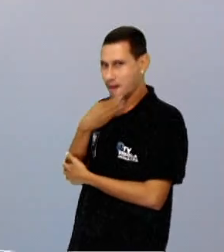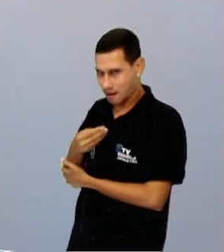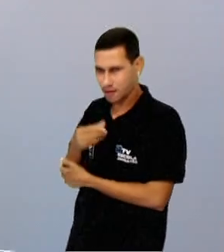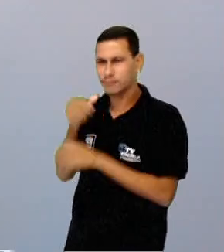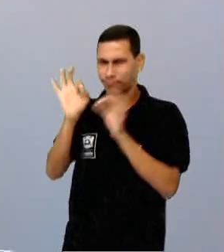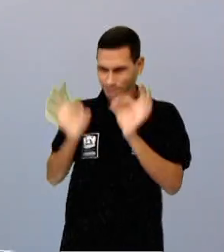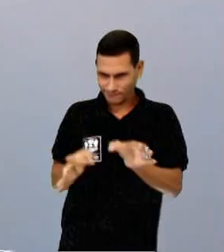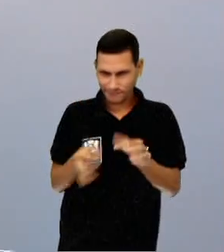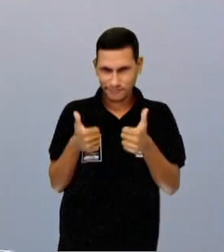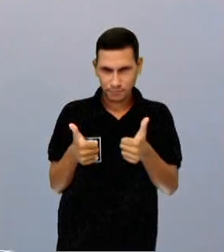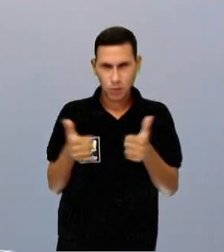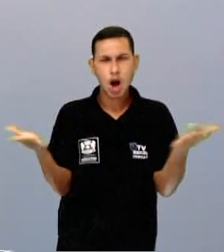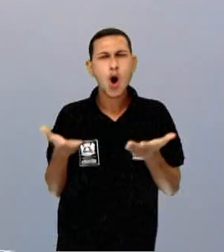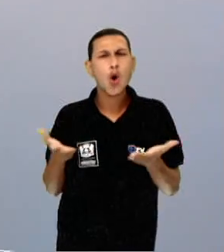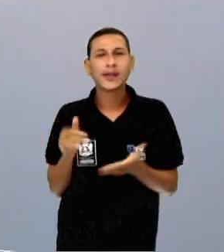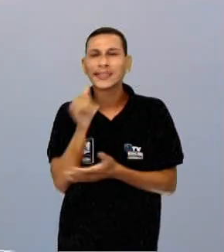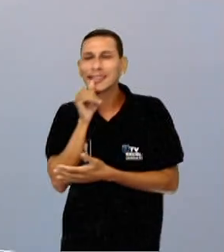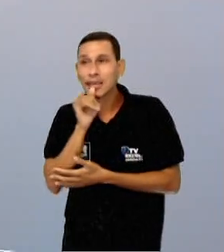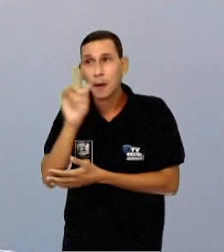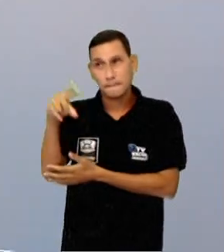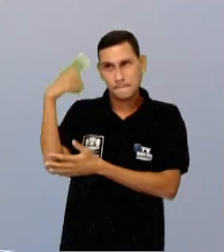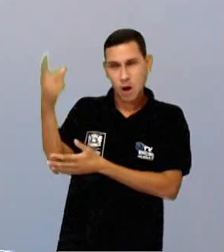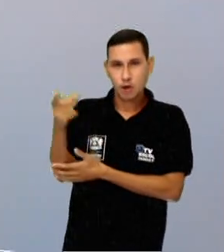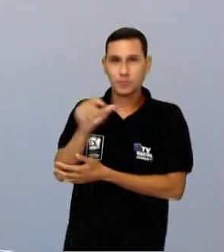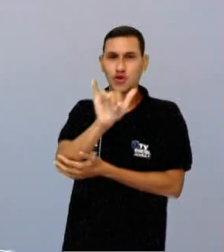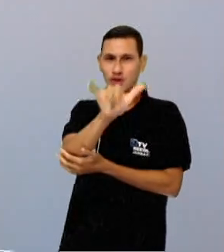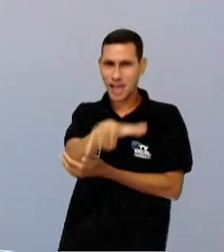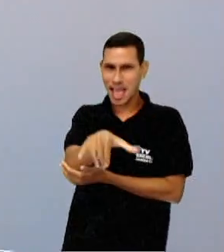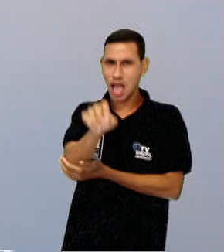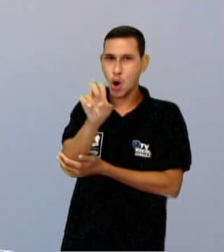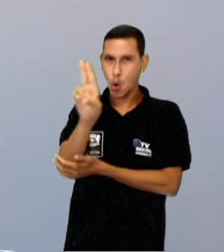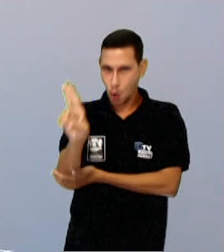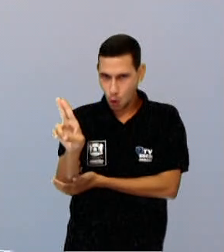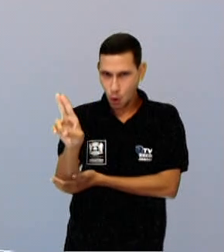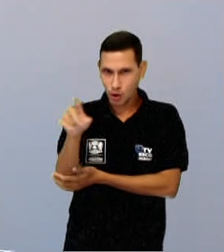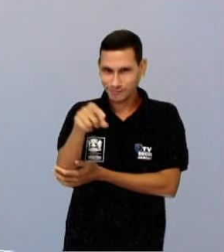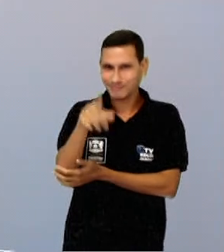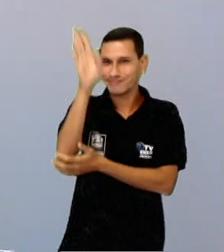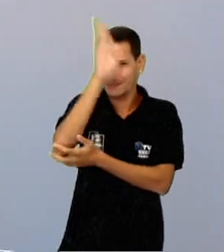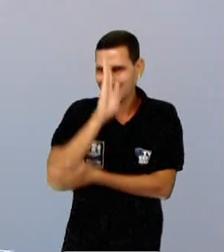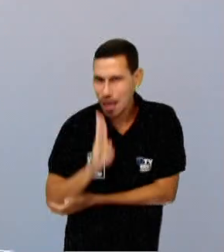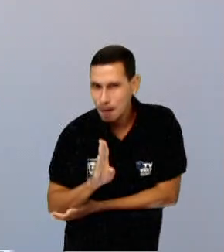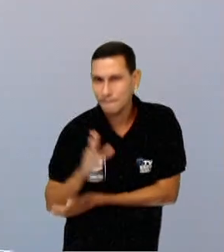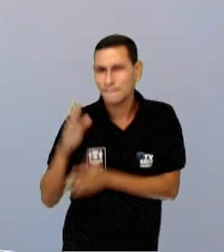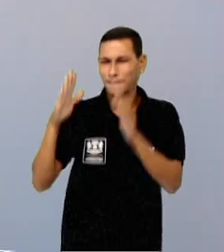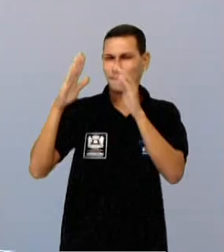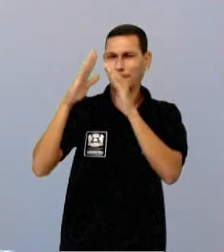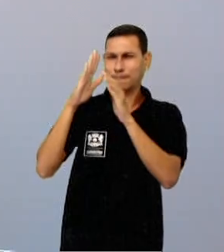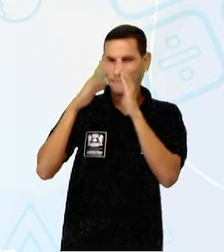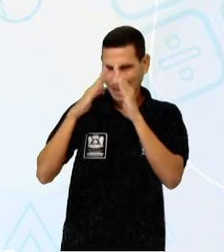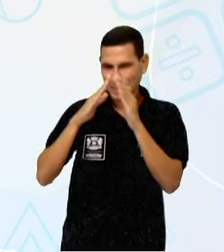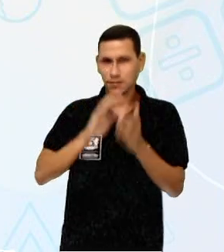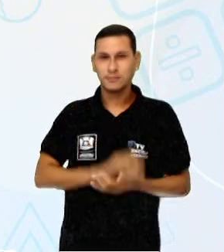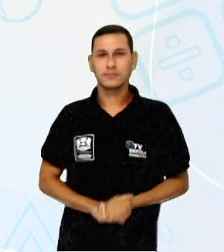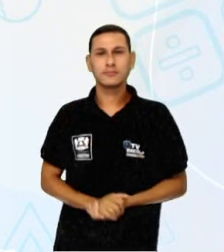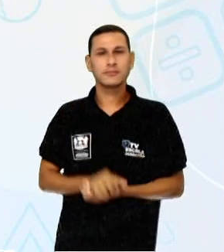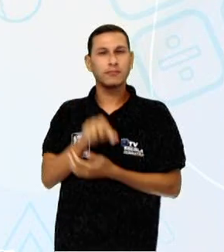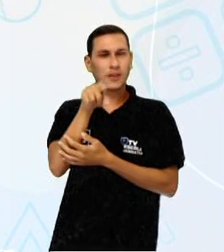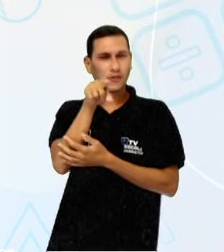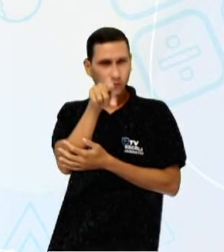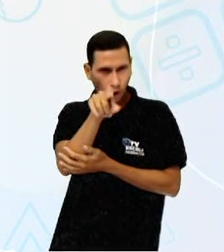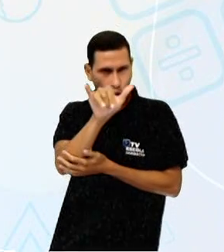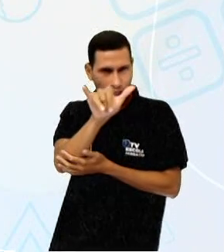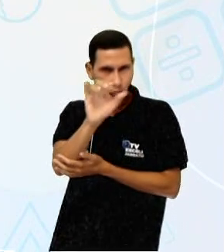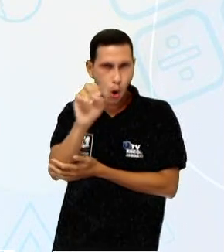nós temos o próximo exemplo com Gil are from Brazil isso mesmo you